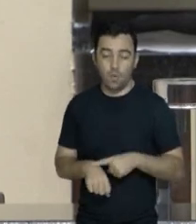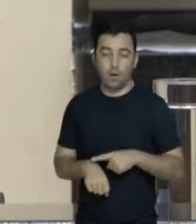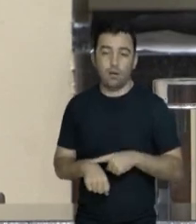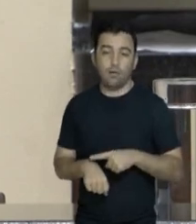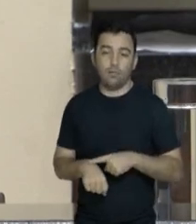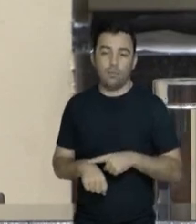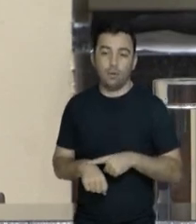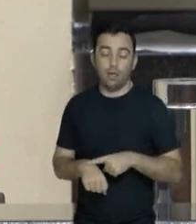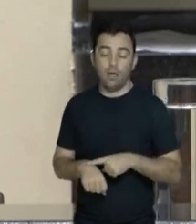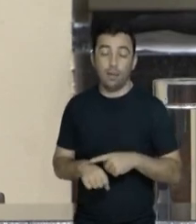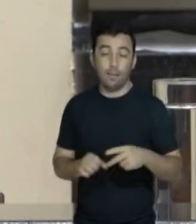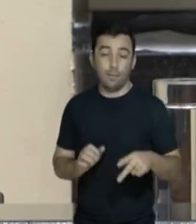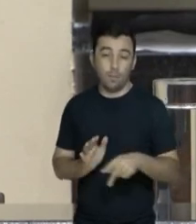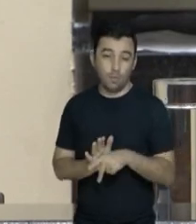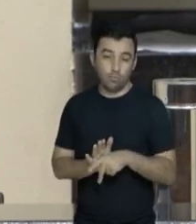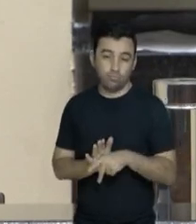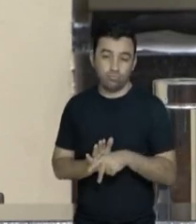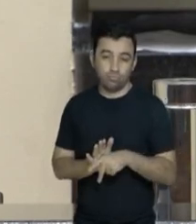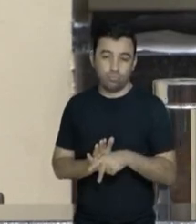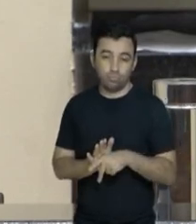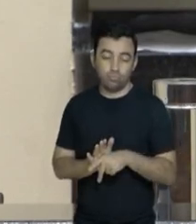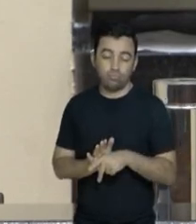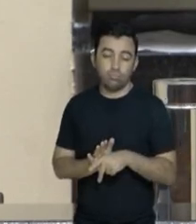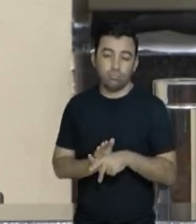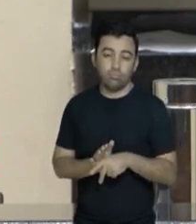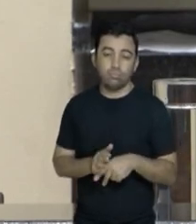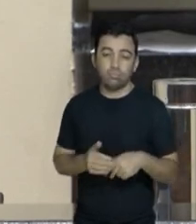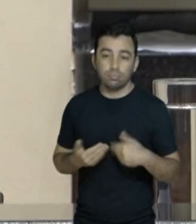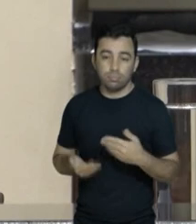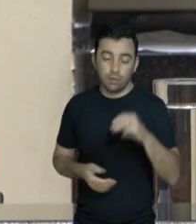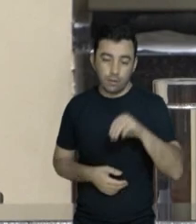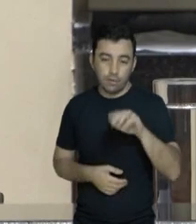ao Bloco Social Democrático